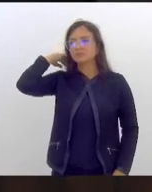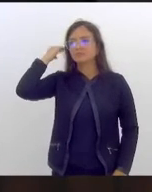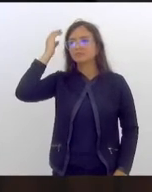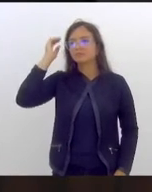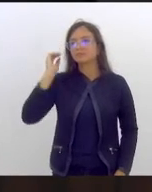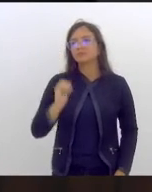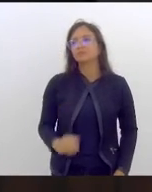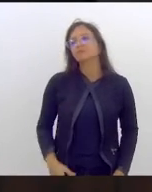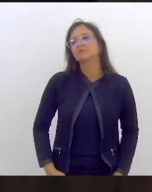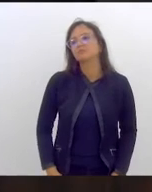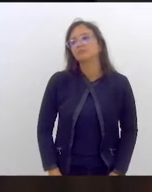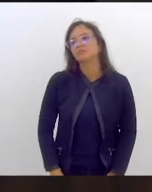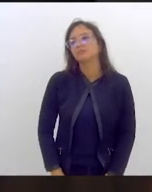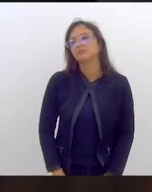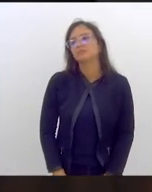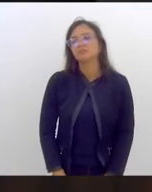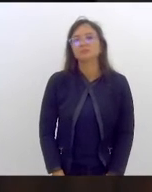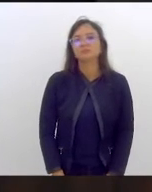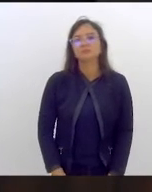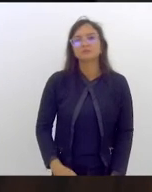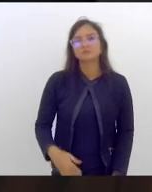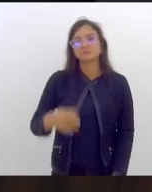deputada Mônica